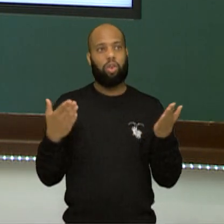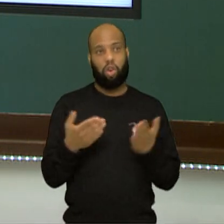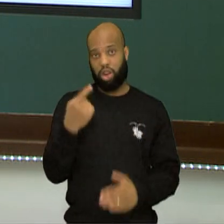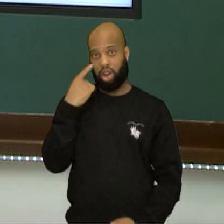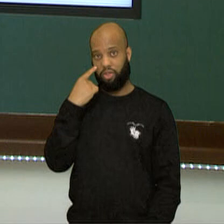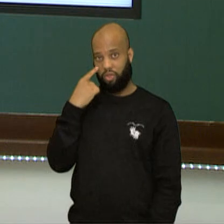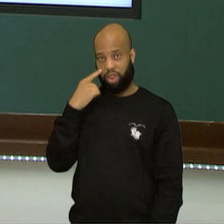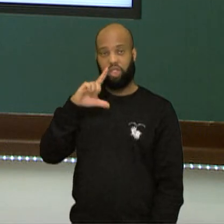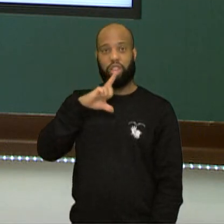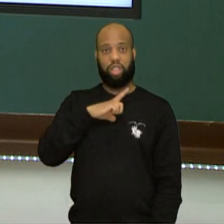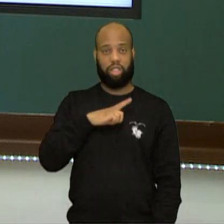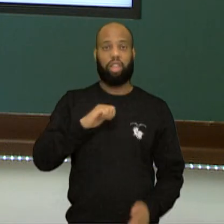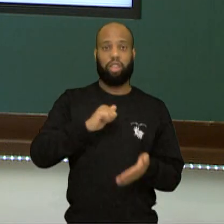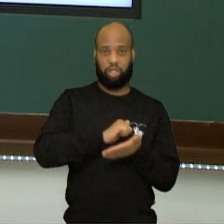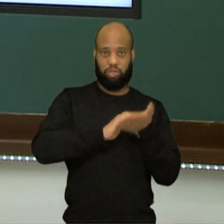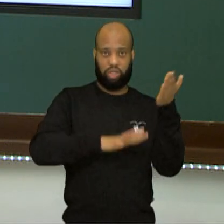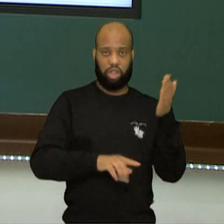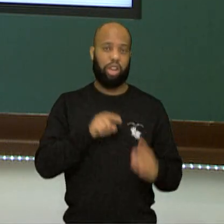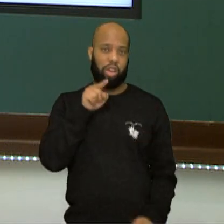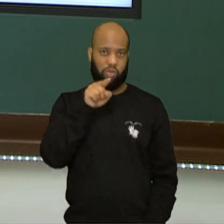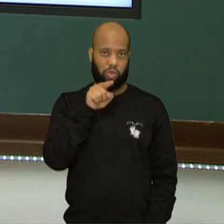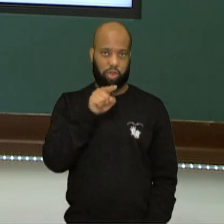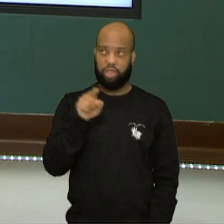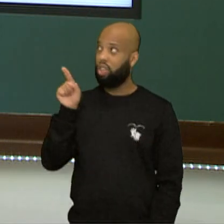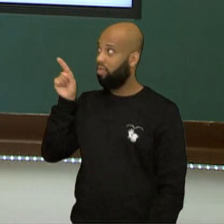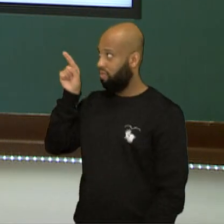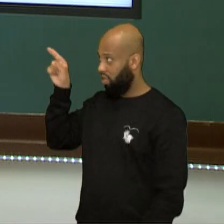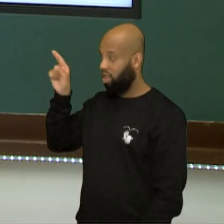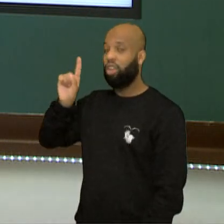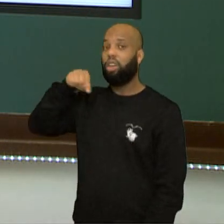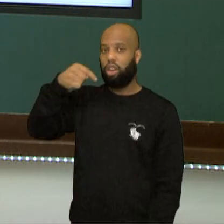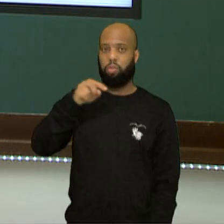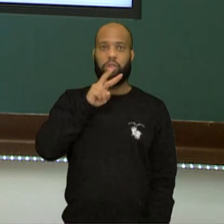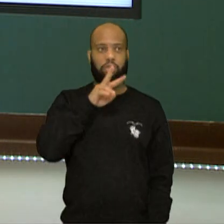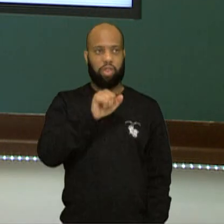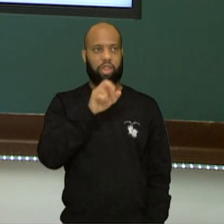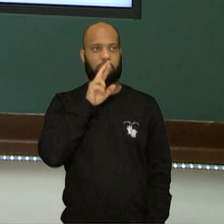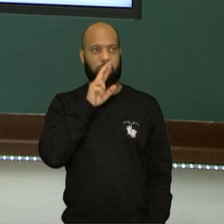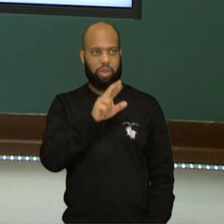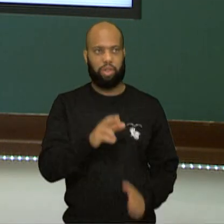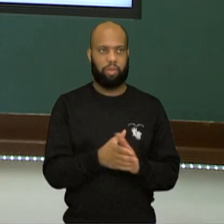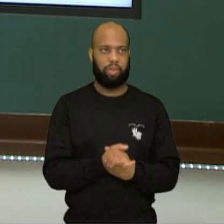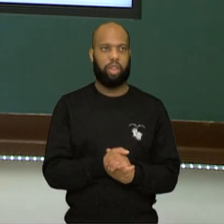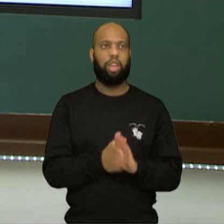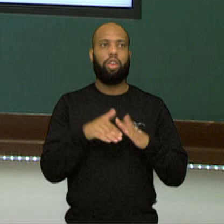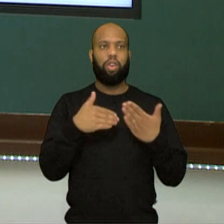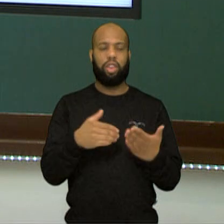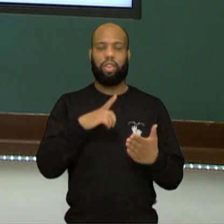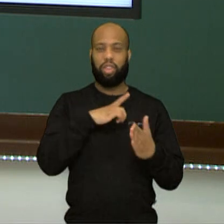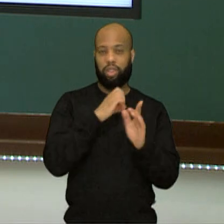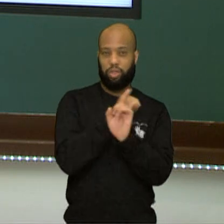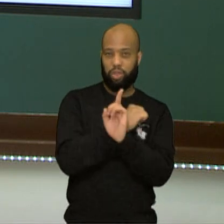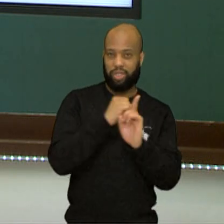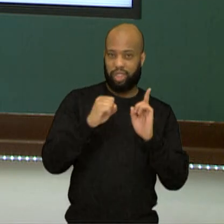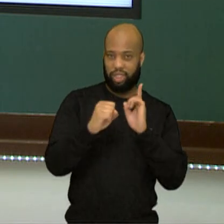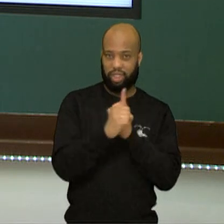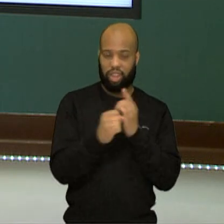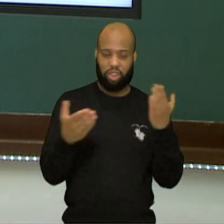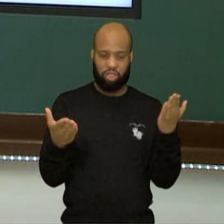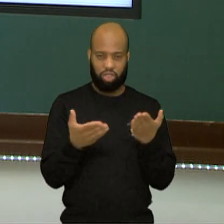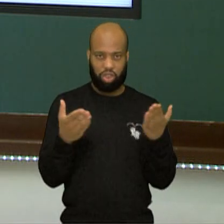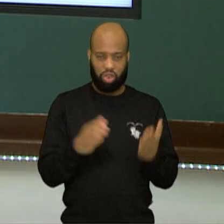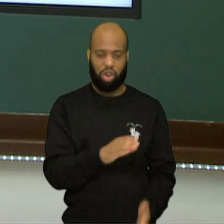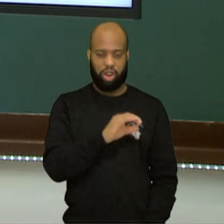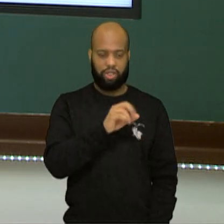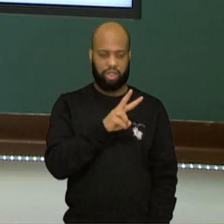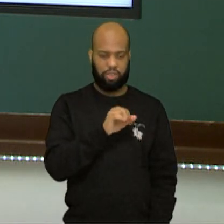numa atividade. Vem comigo aqui e eu vou fazer para vocês. Olha. Há certa parcela da sociedade civil organizada